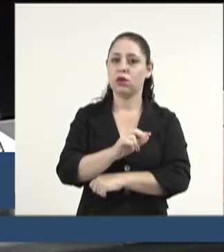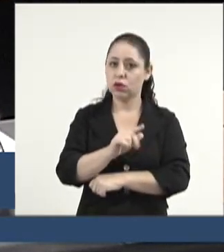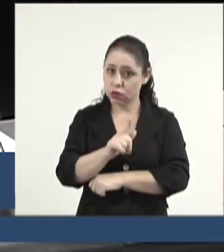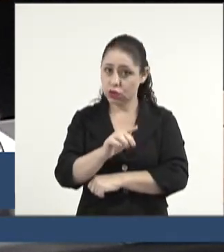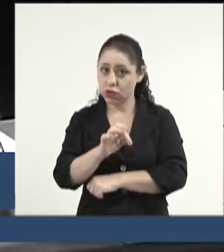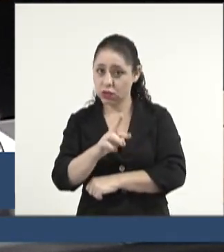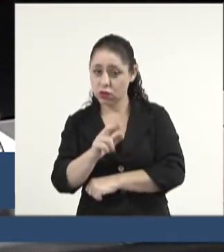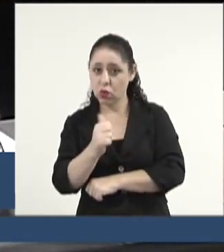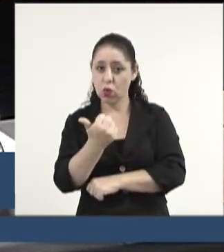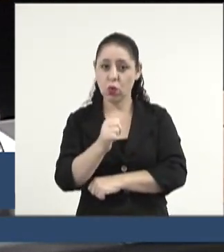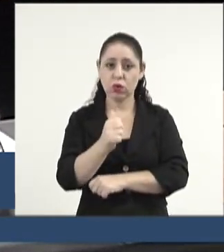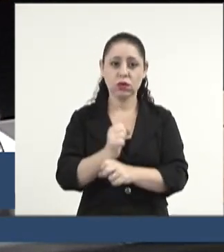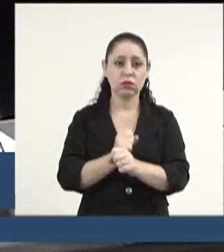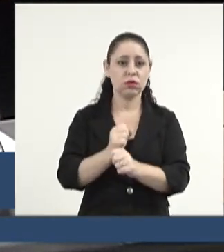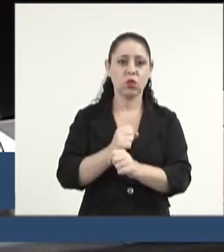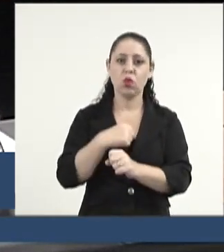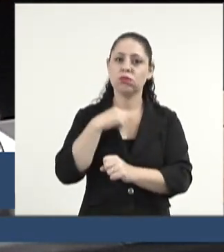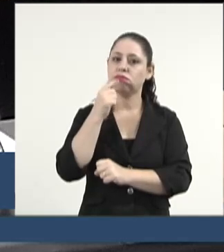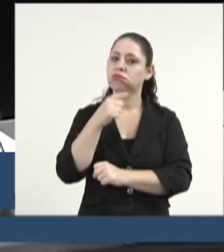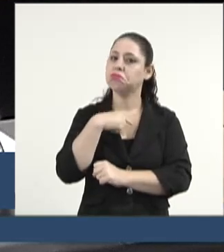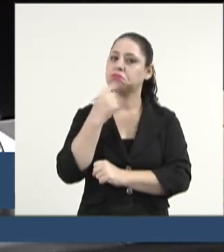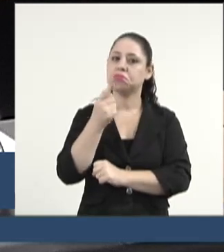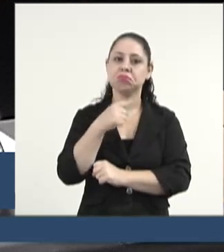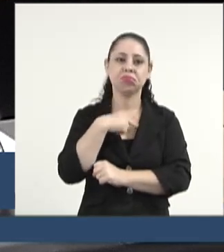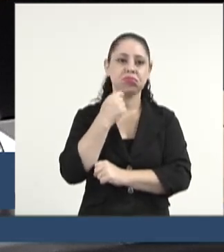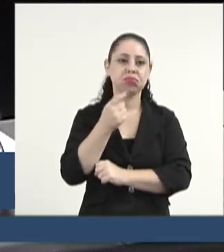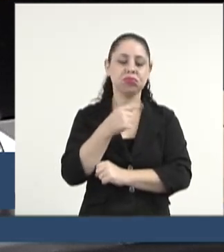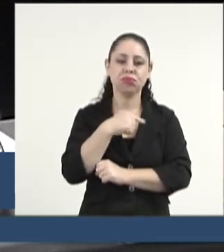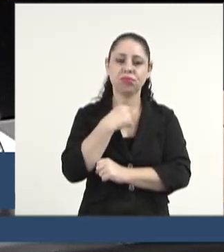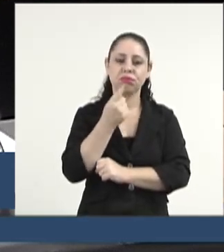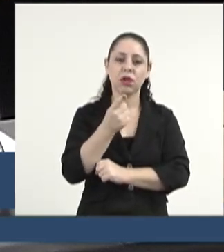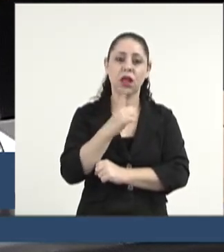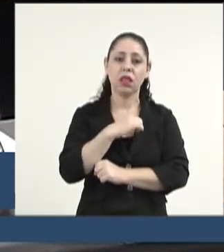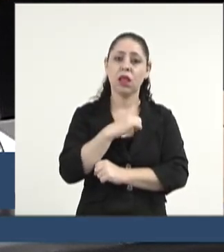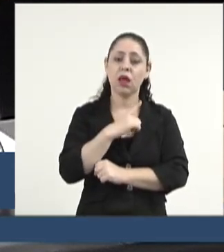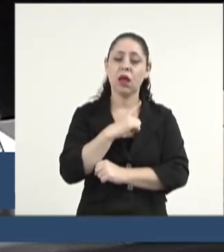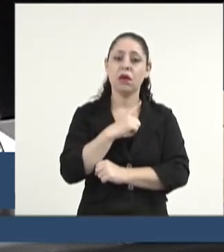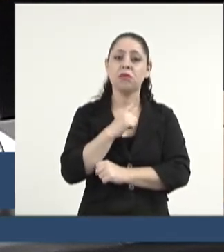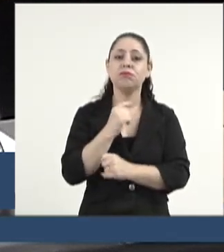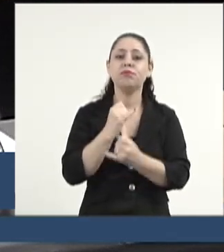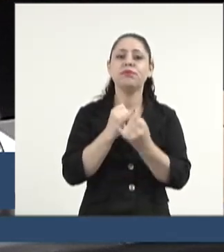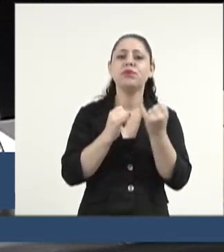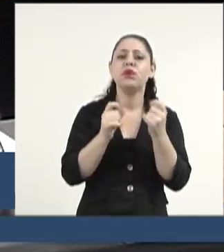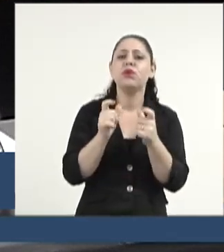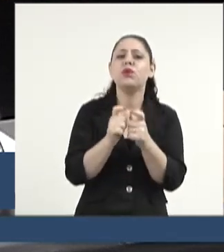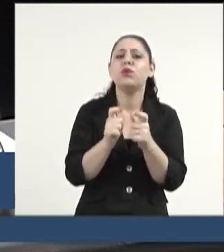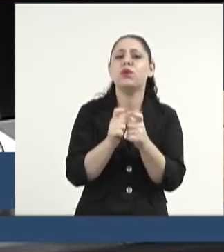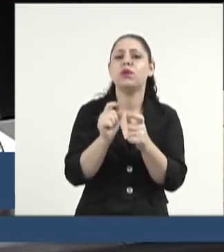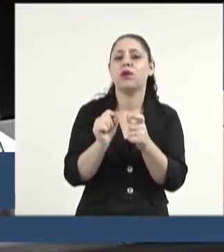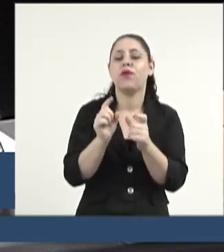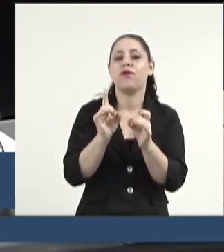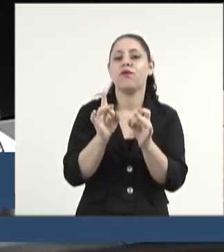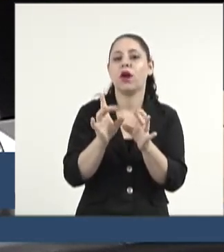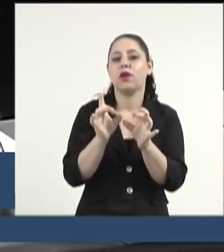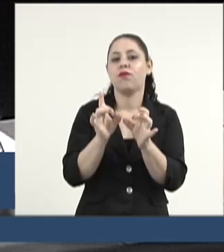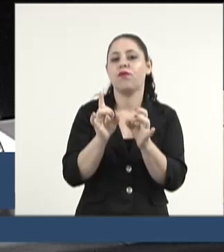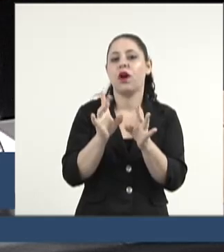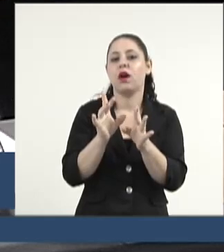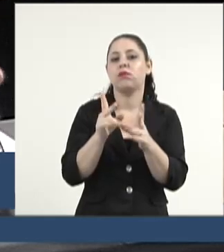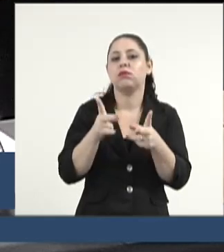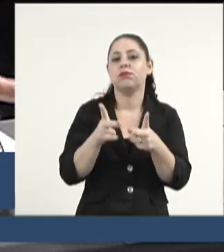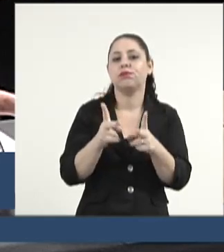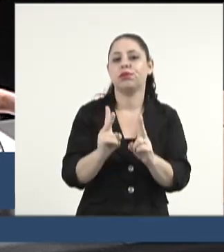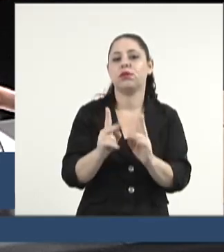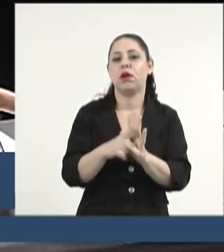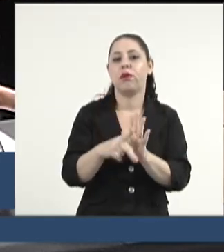anos, hoje ele não consegue ter o mínimo possível de venda para manter